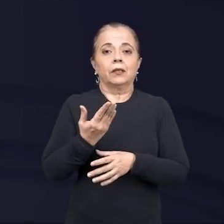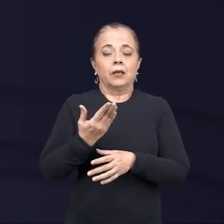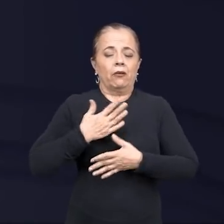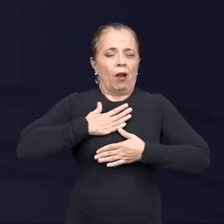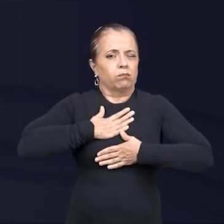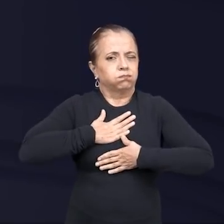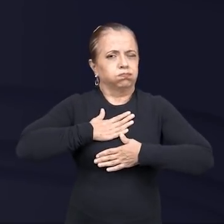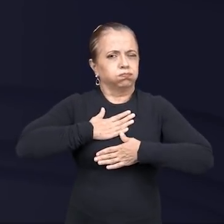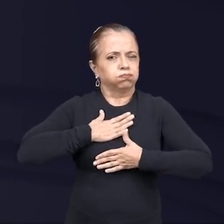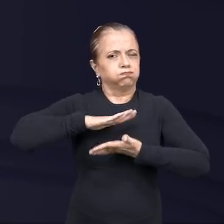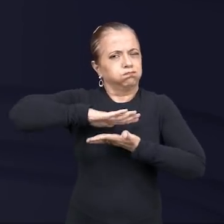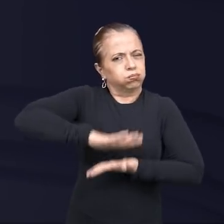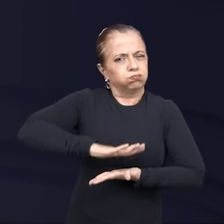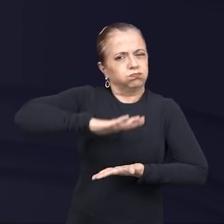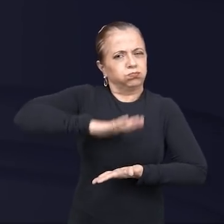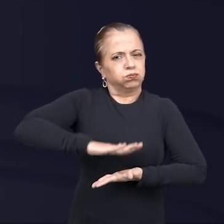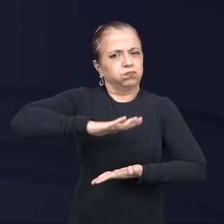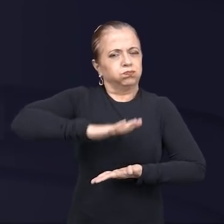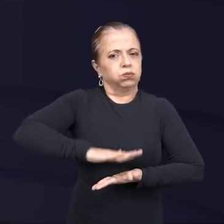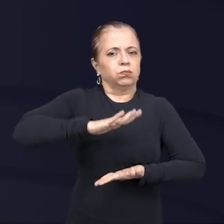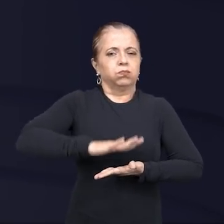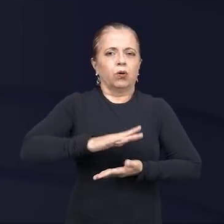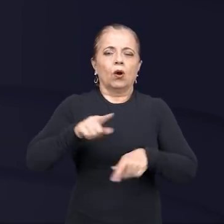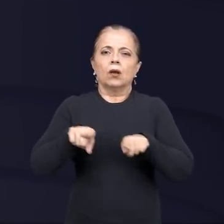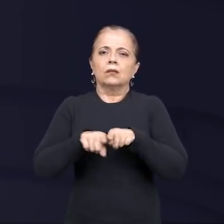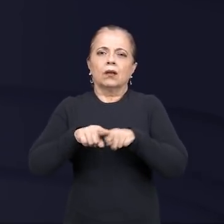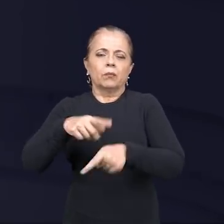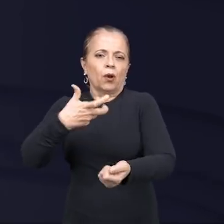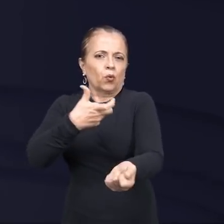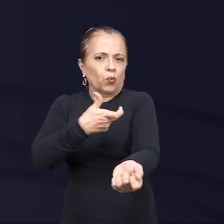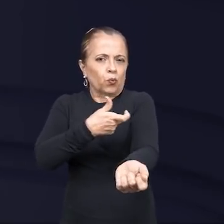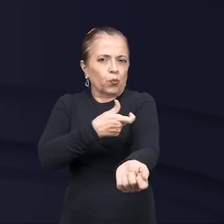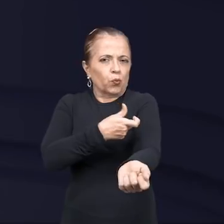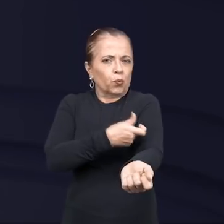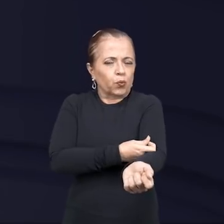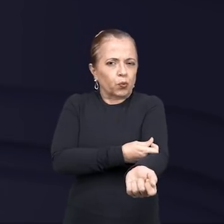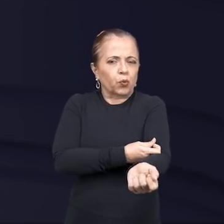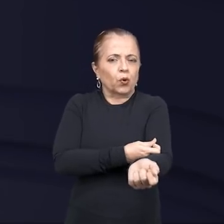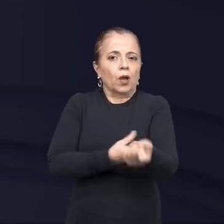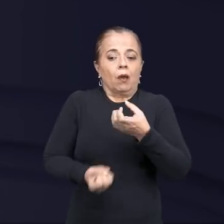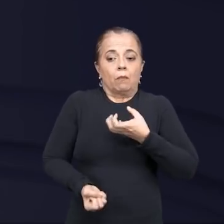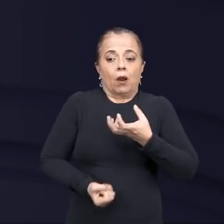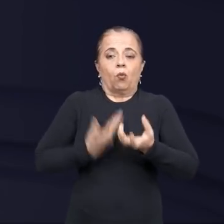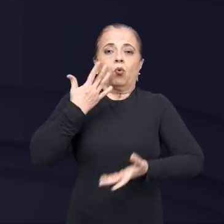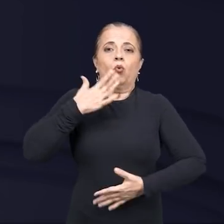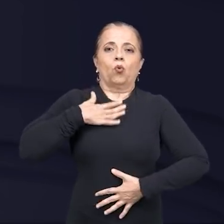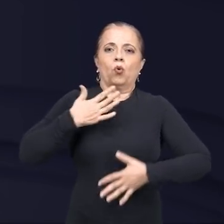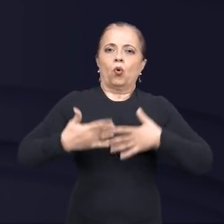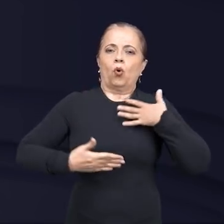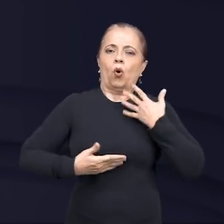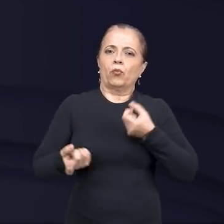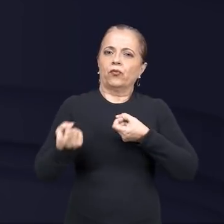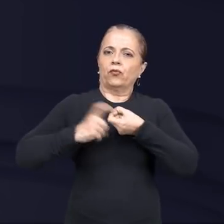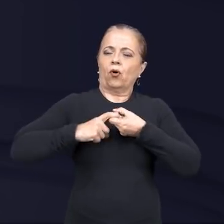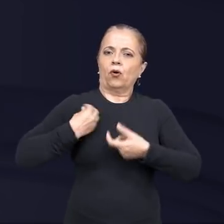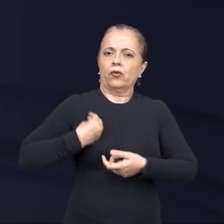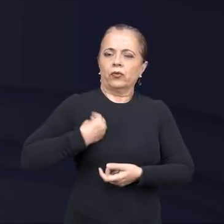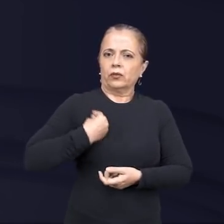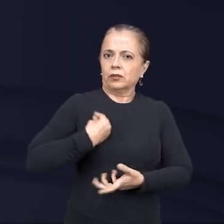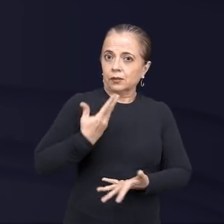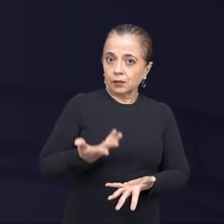massagens cardiorrespiratórias, injetam drogas que fazem com que o organismo reaja, tais como